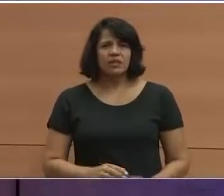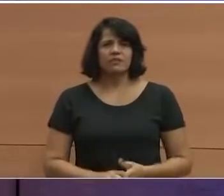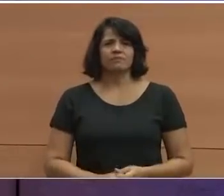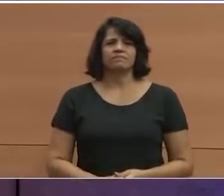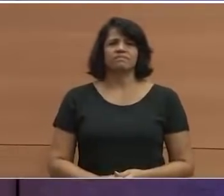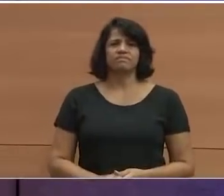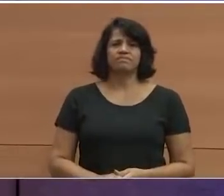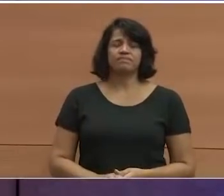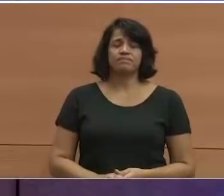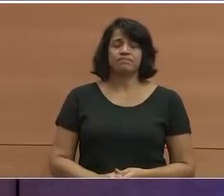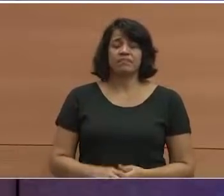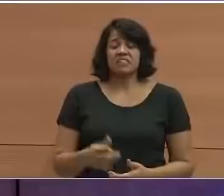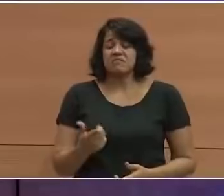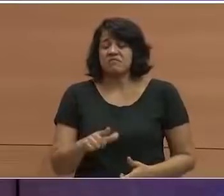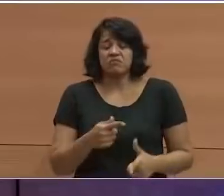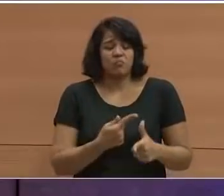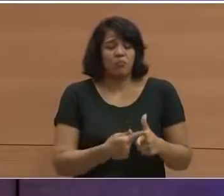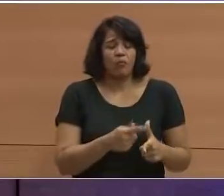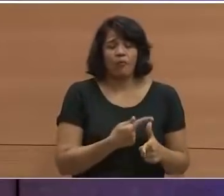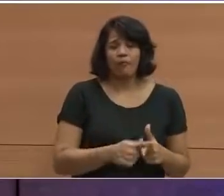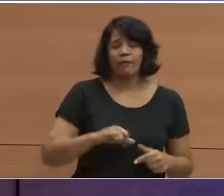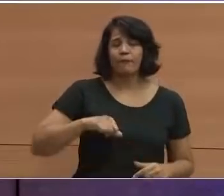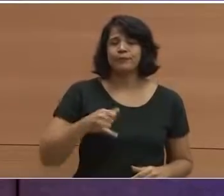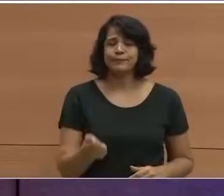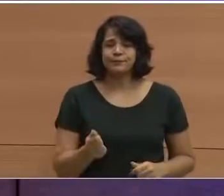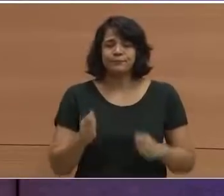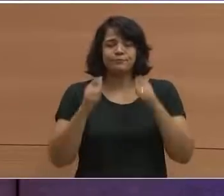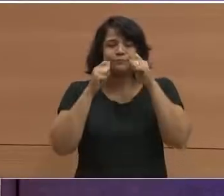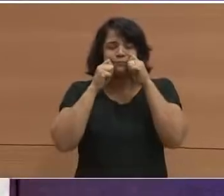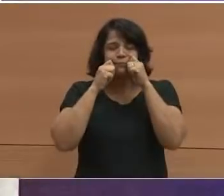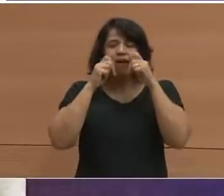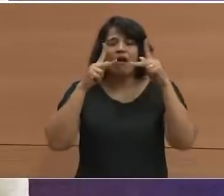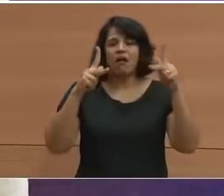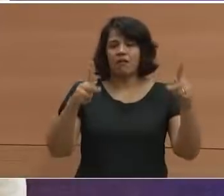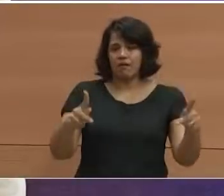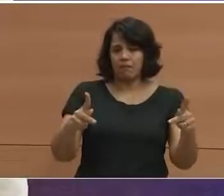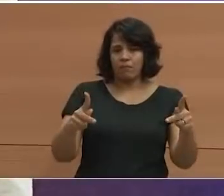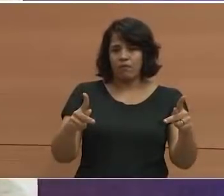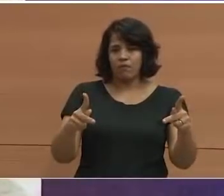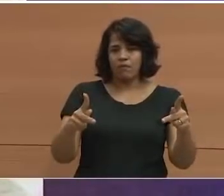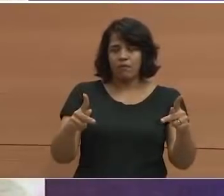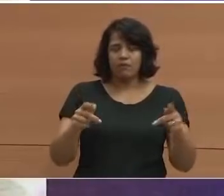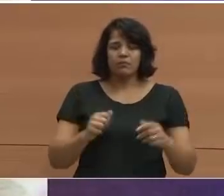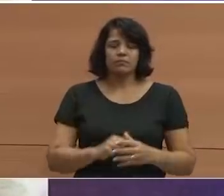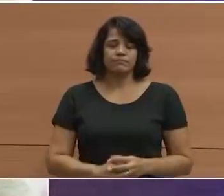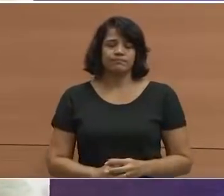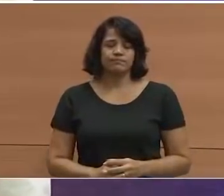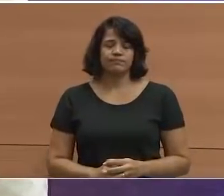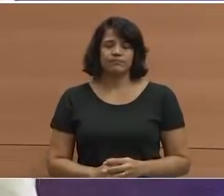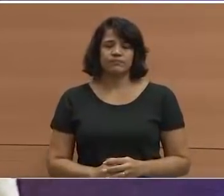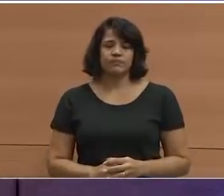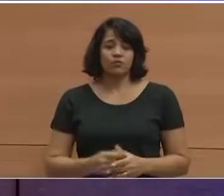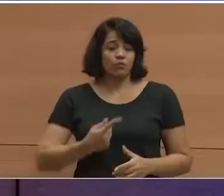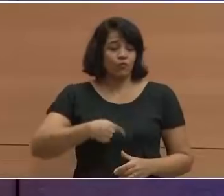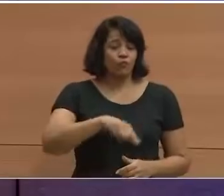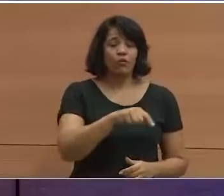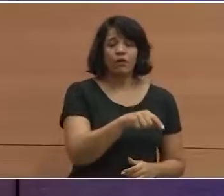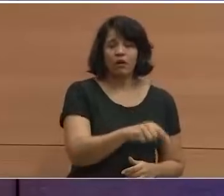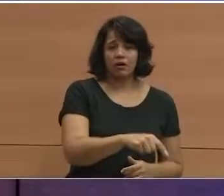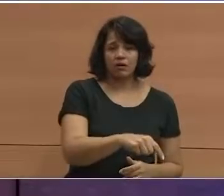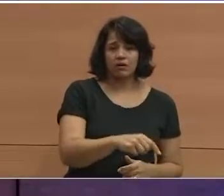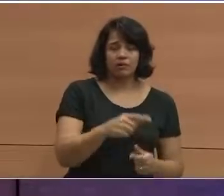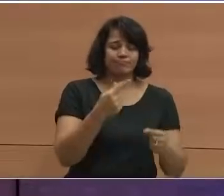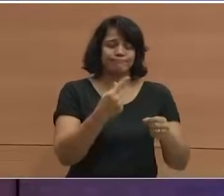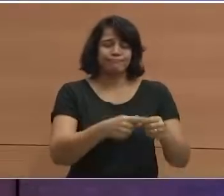teria nenhum problema se Apolo tivesse aparecido, em Acaia, se ele estivesse alinhado